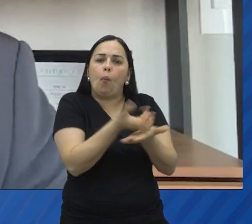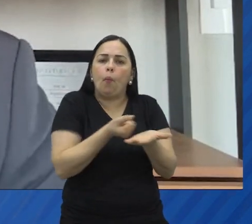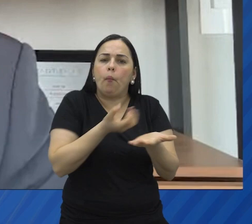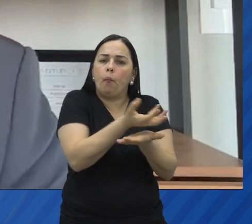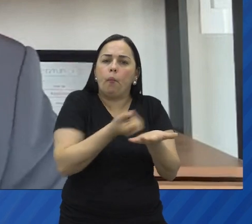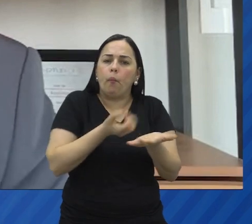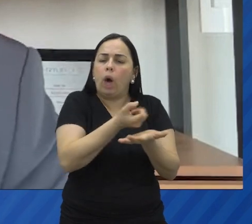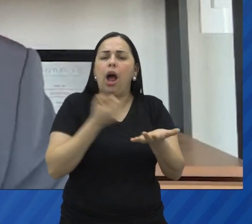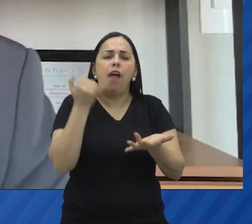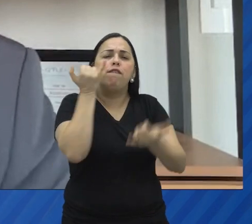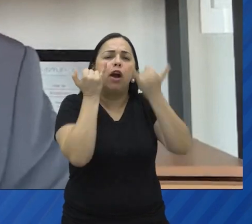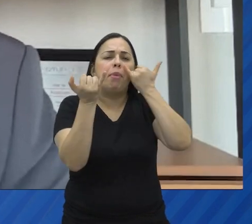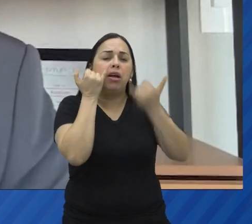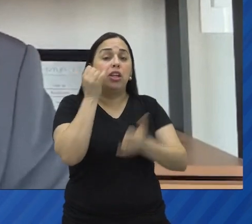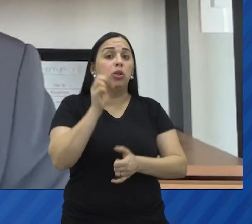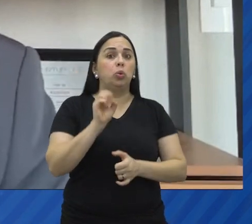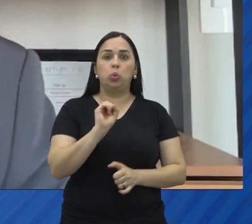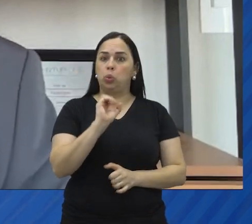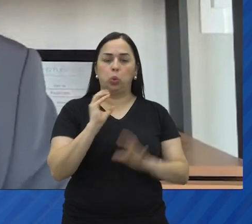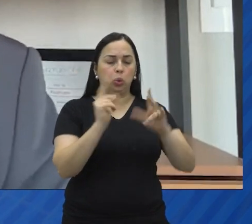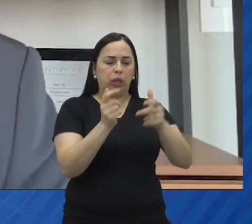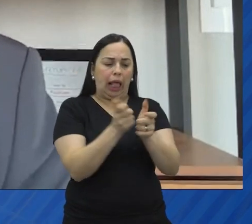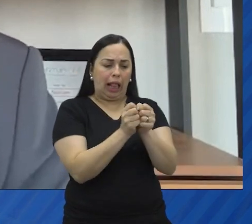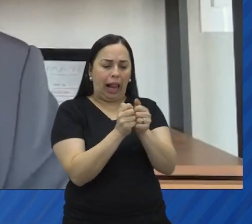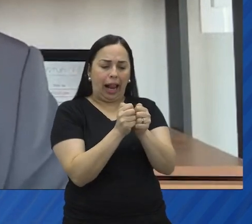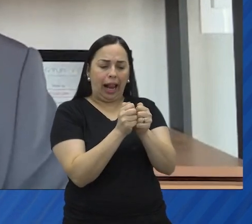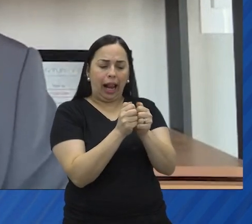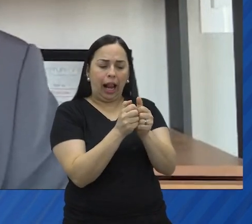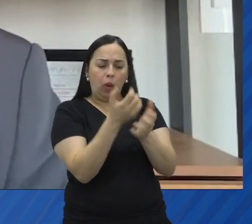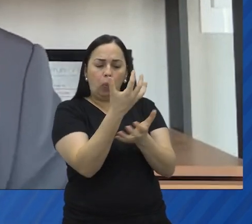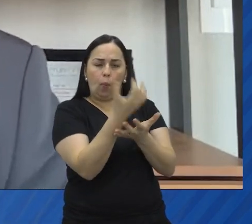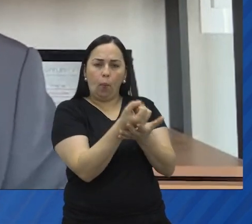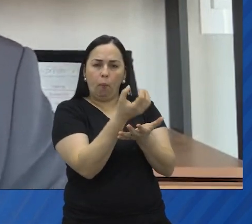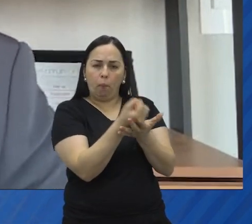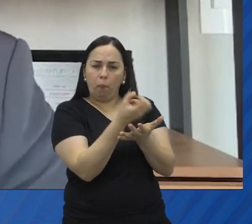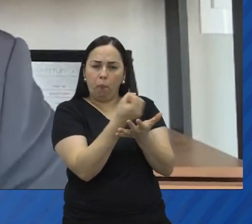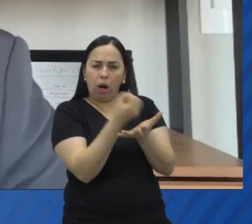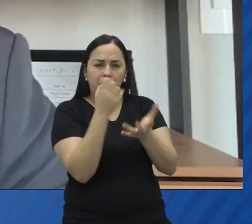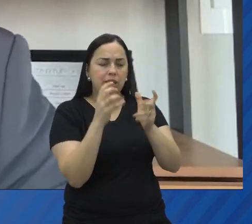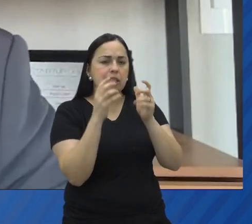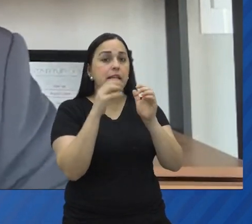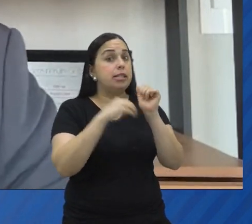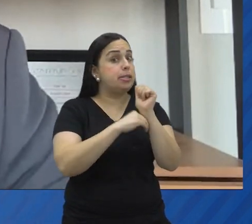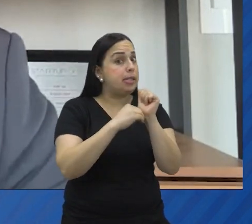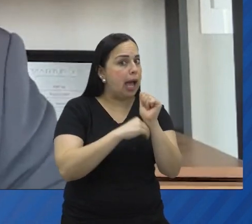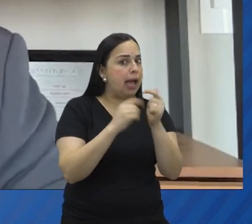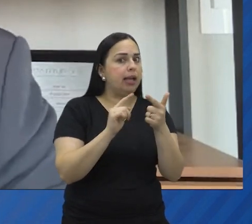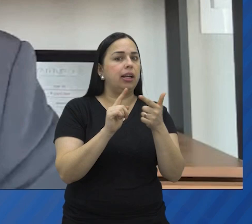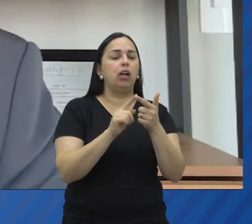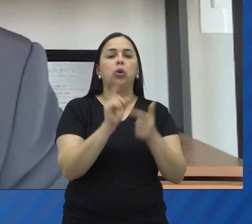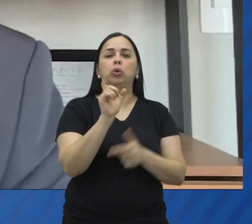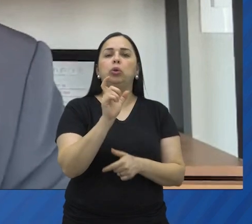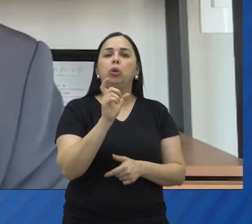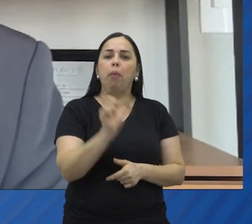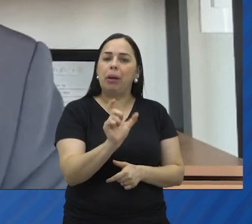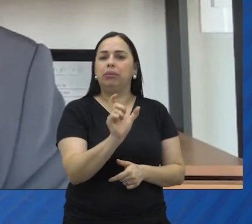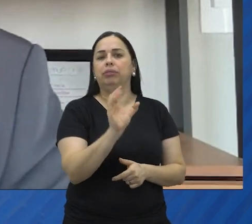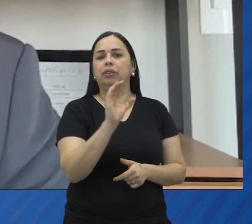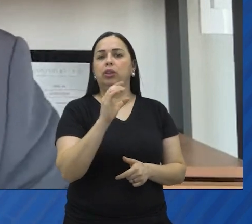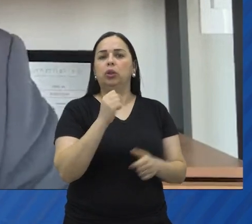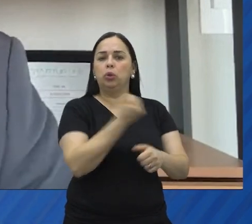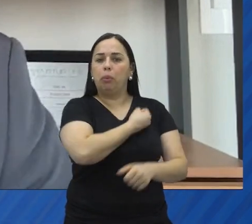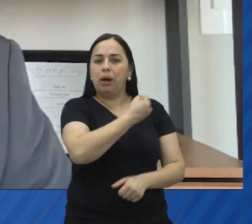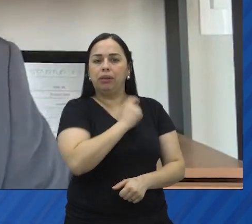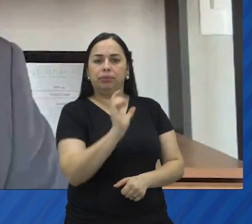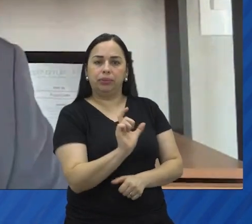como capturar tudo que você digita no seu teclado, e aí a gente está falando de login, senha e números de cartão de créditos,